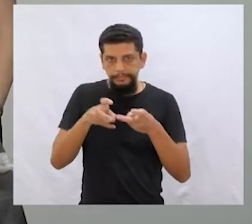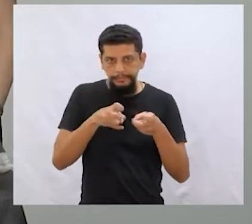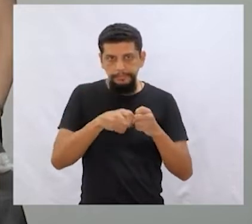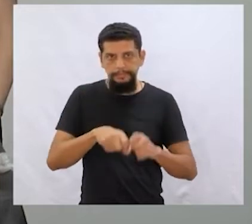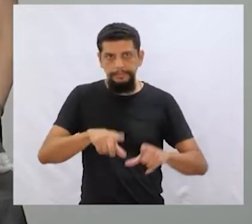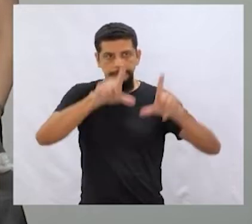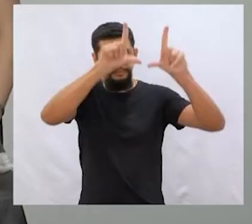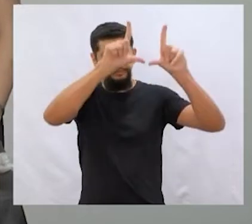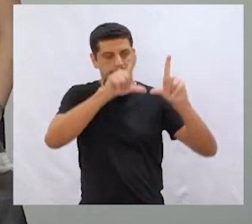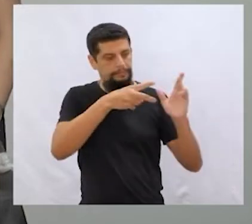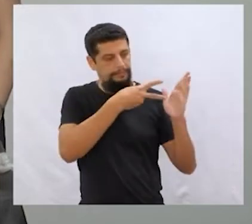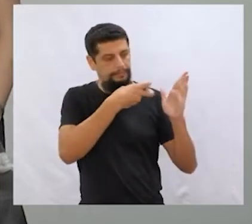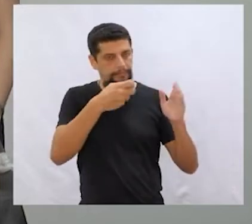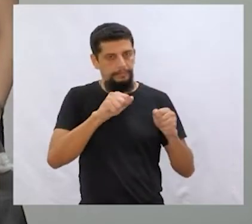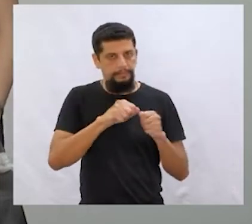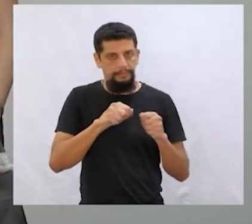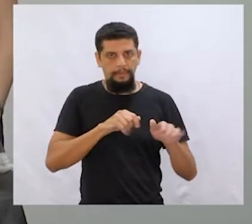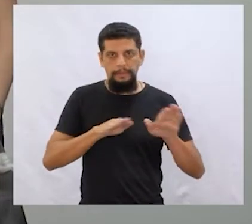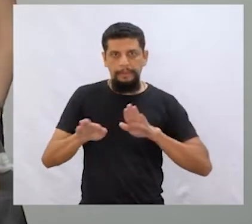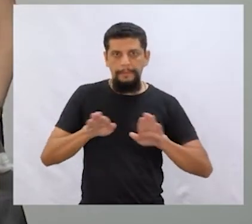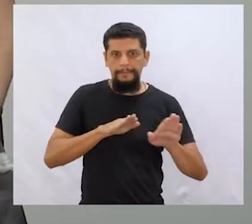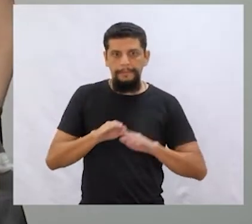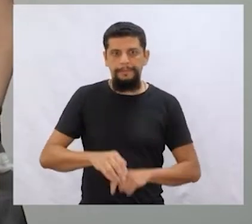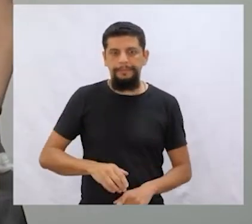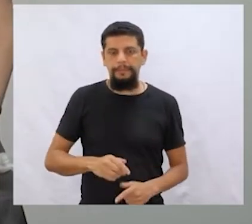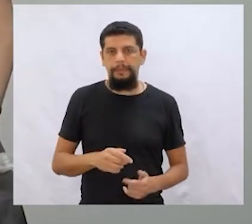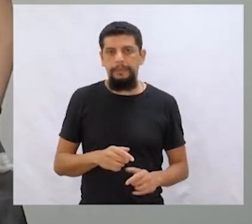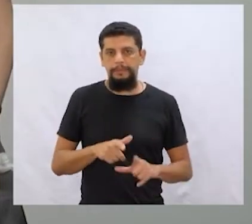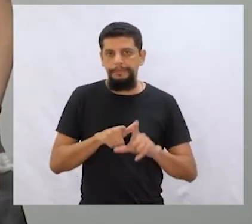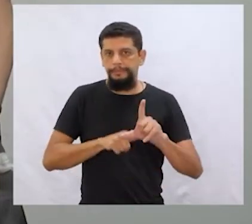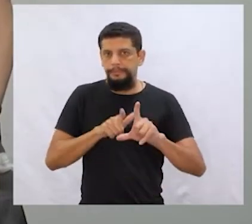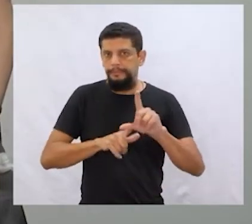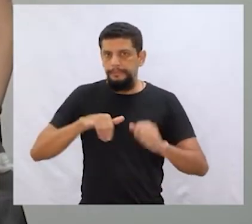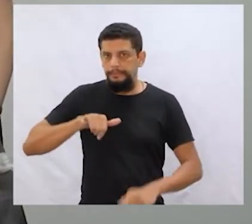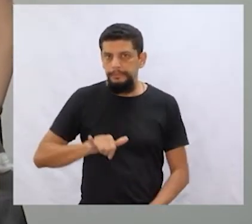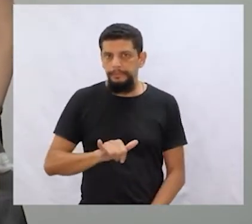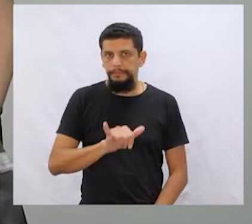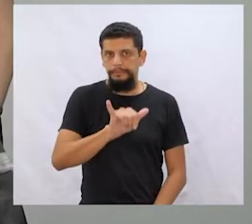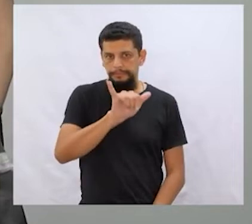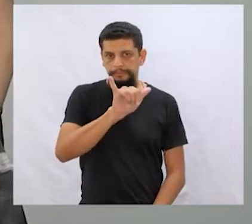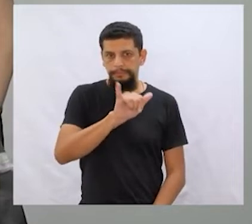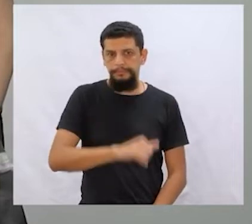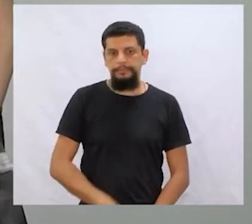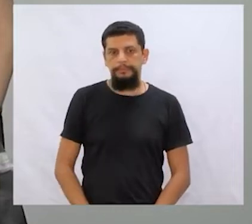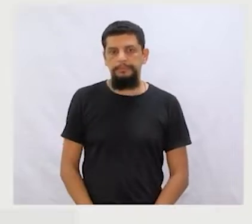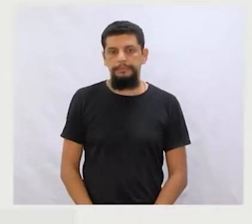tela. Vamos fazer o traçado da letra Y.